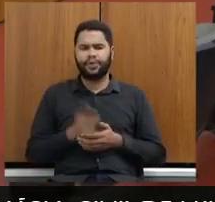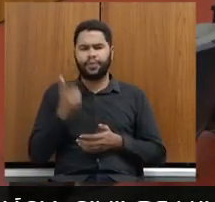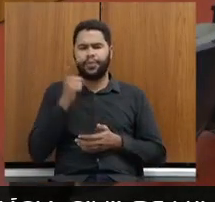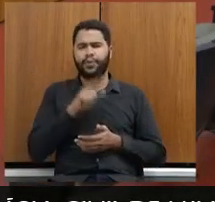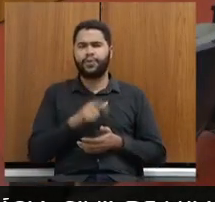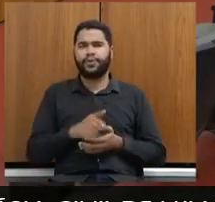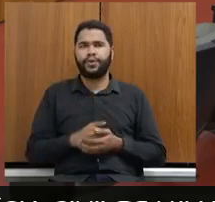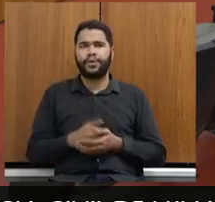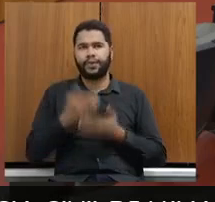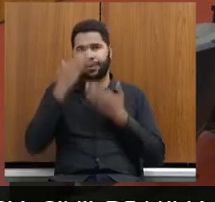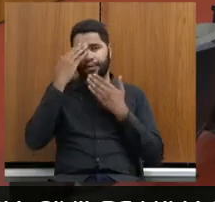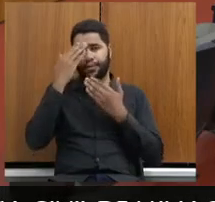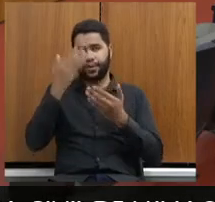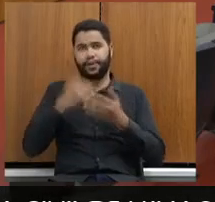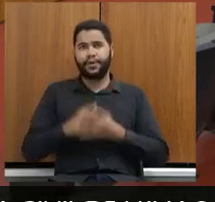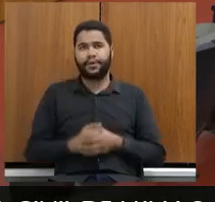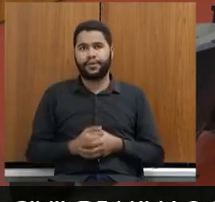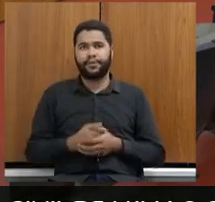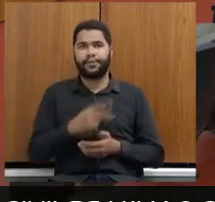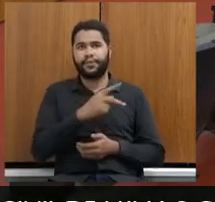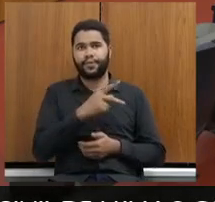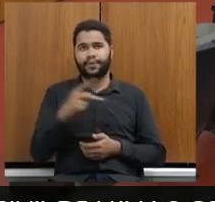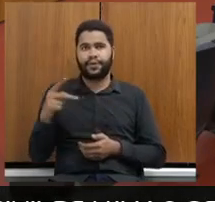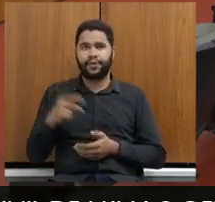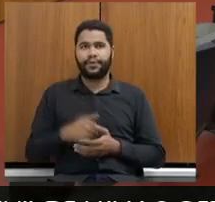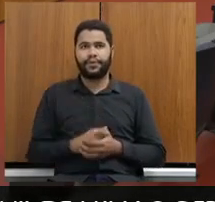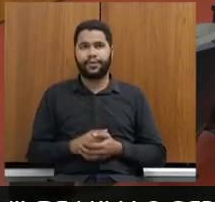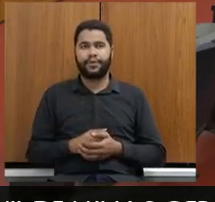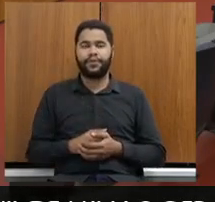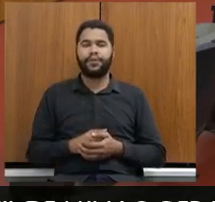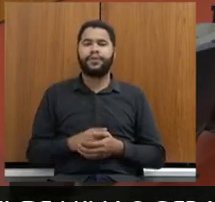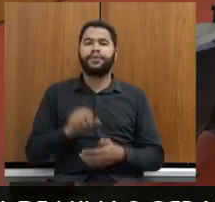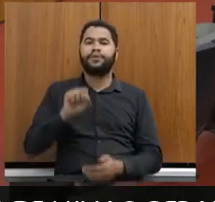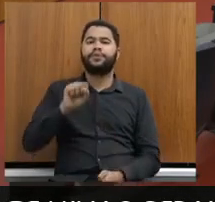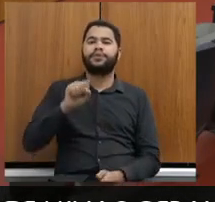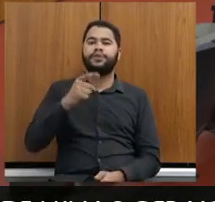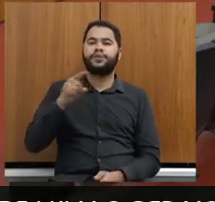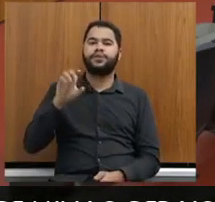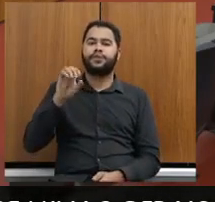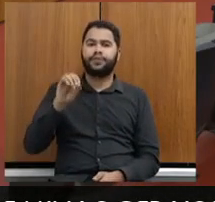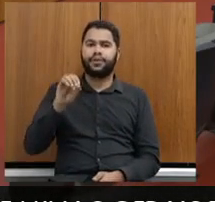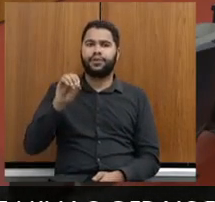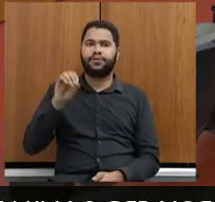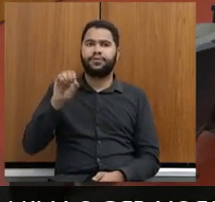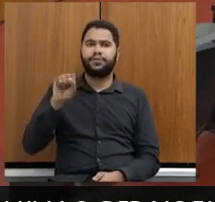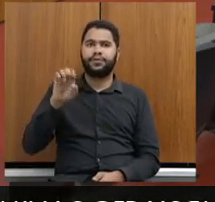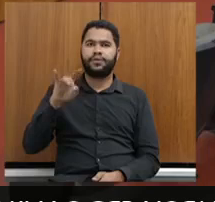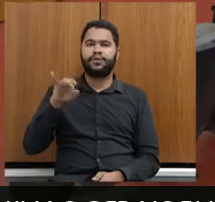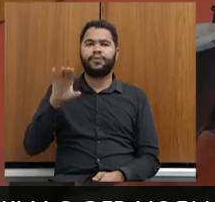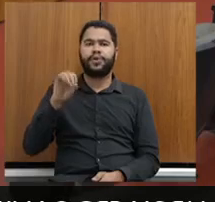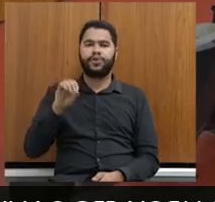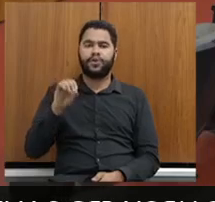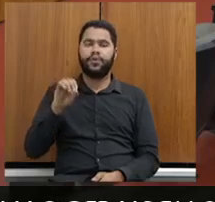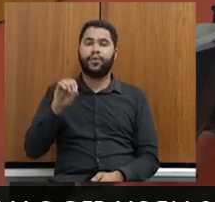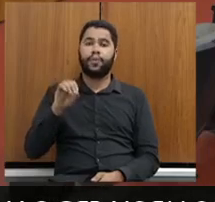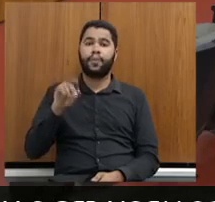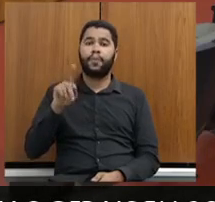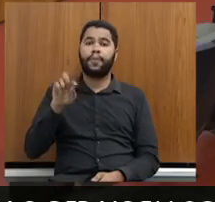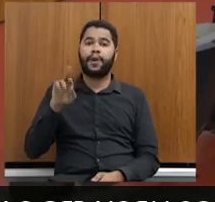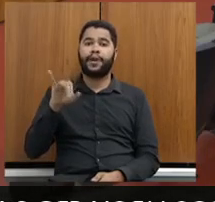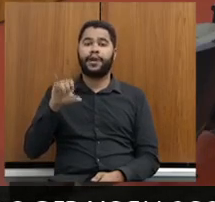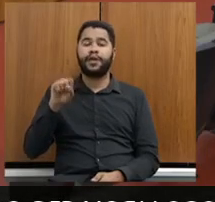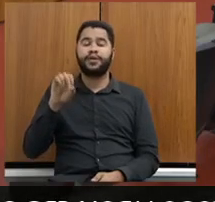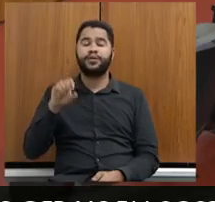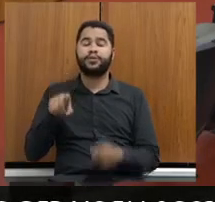chegar lá obrigado obrigado Presidente bem um Sebastião do Paraíso só para encerrar É concluir São Sebastião do Paraíso